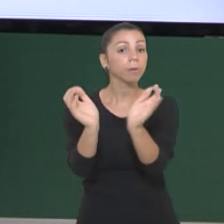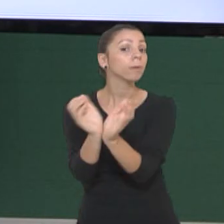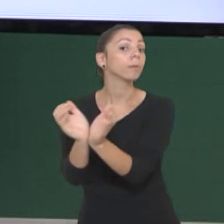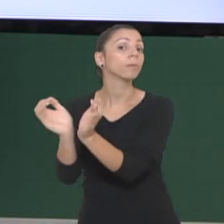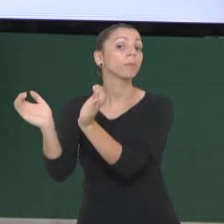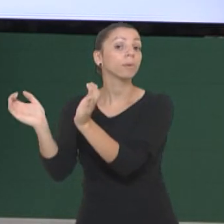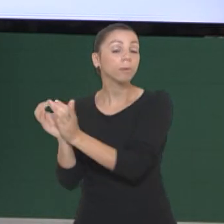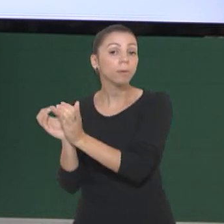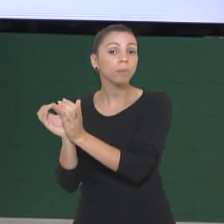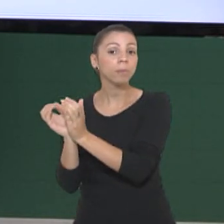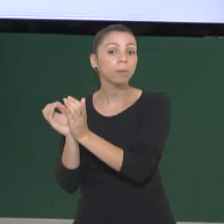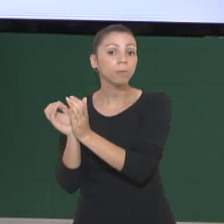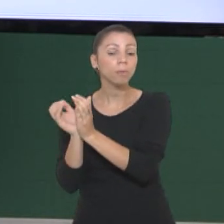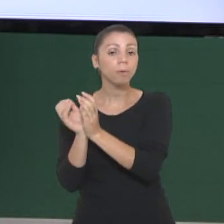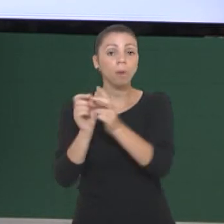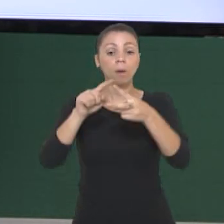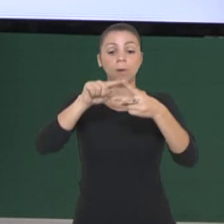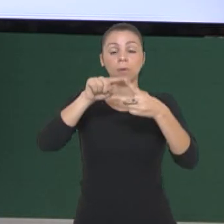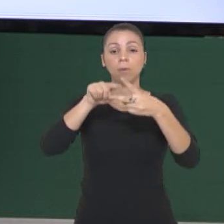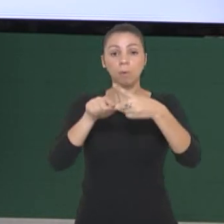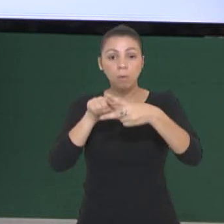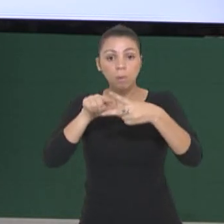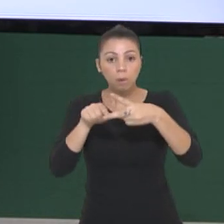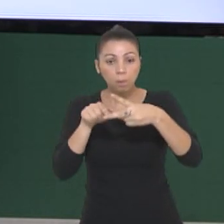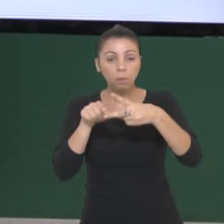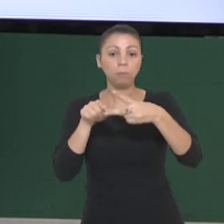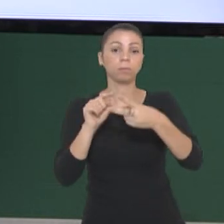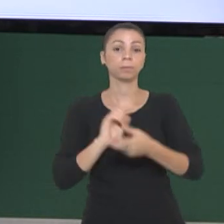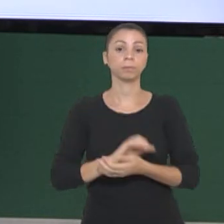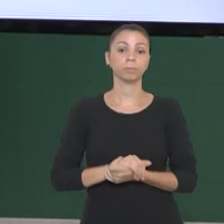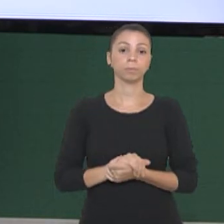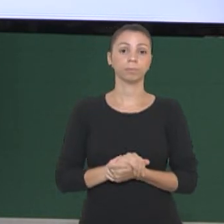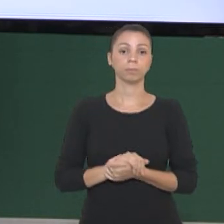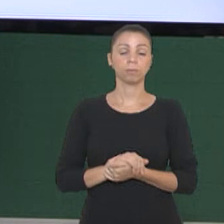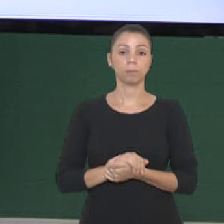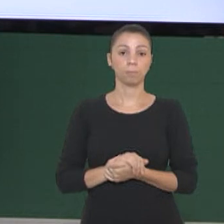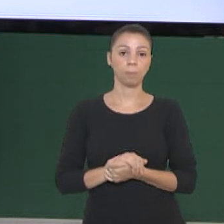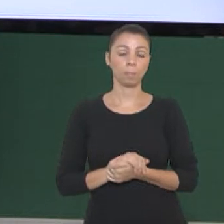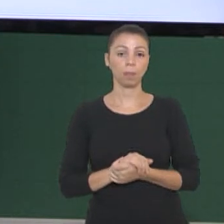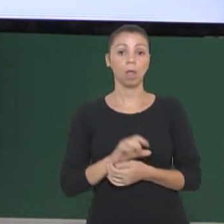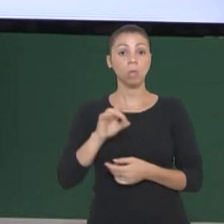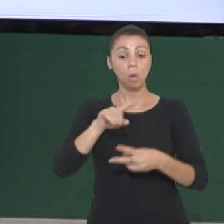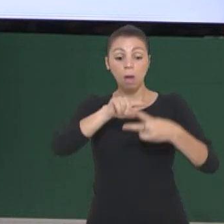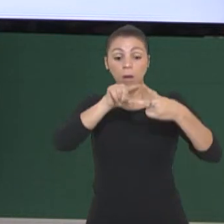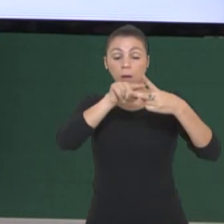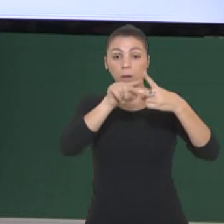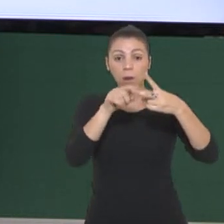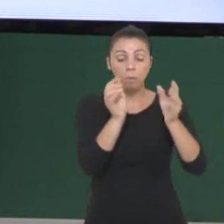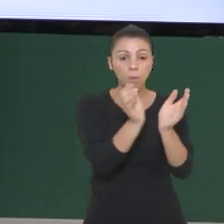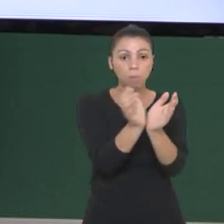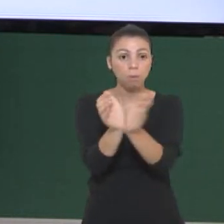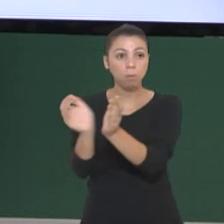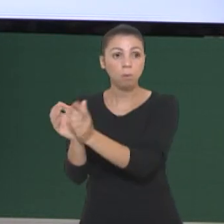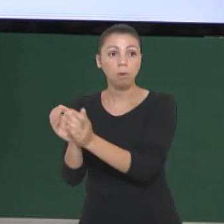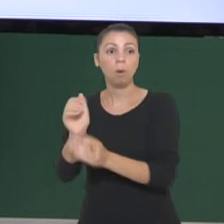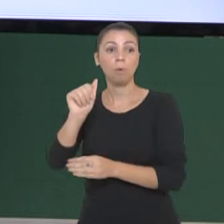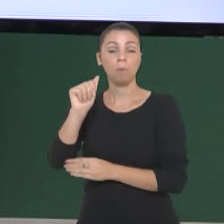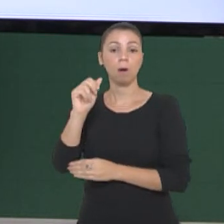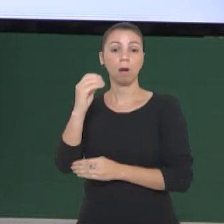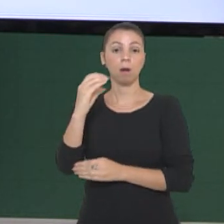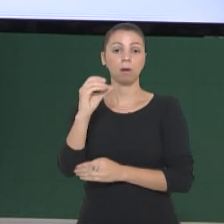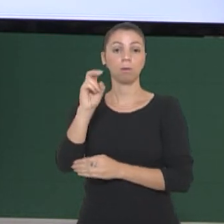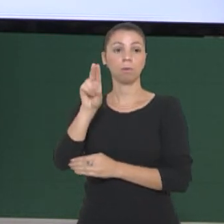aos seus ângulos e agora não mais quanto aos seus lados. Então, o acutângulo, ele tem um